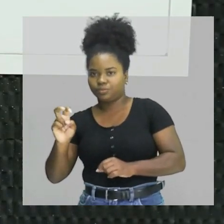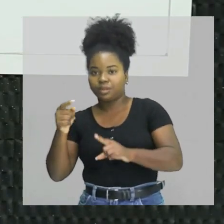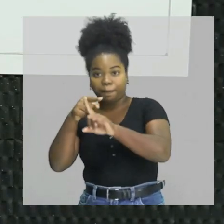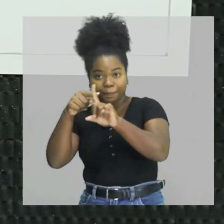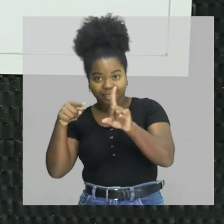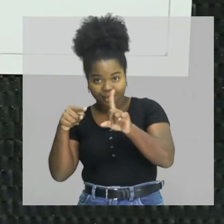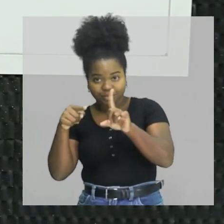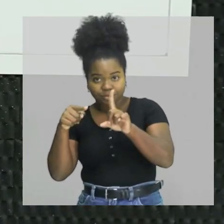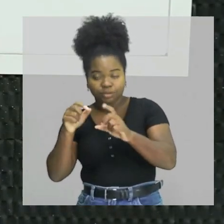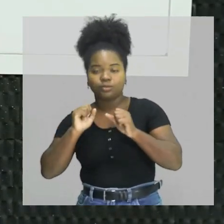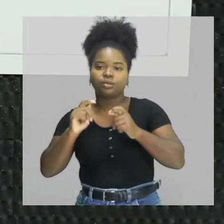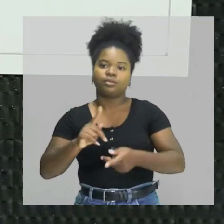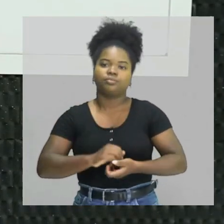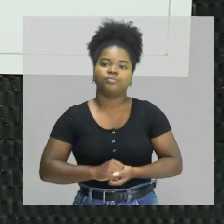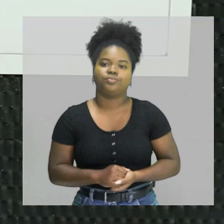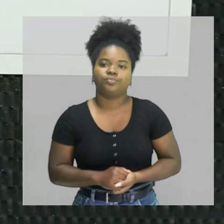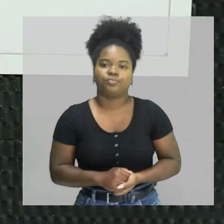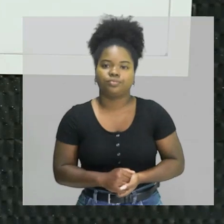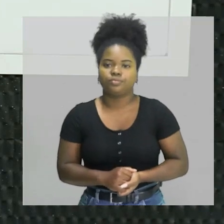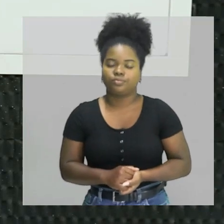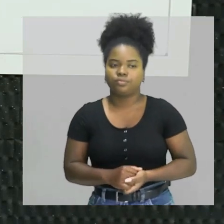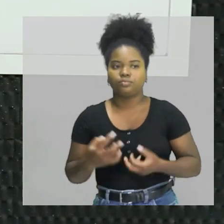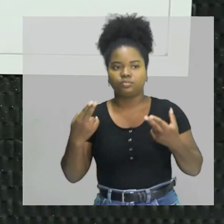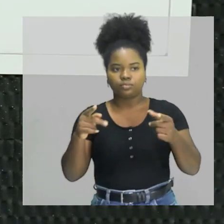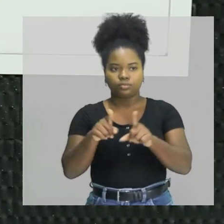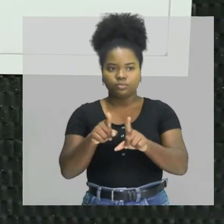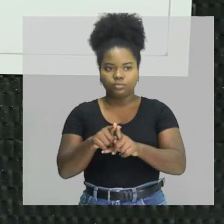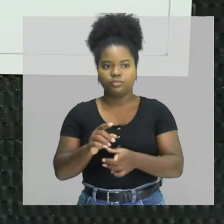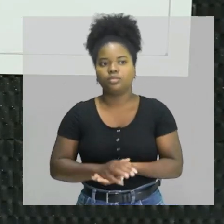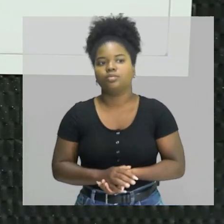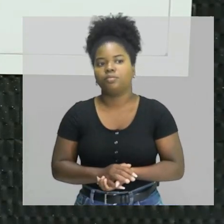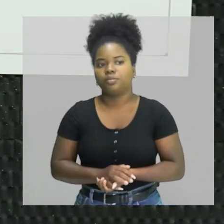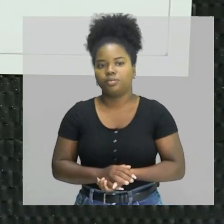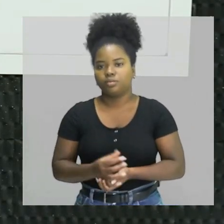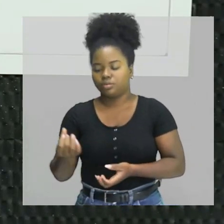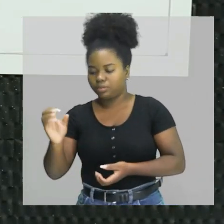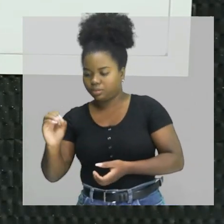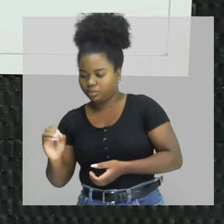Certo? Então a mesma coisa eu faço aqui, ó. Isso aqui também,